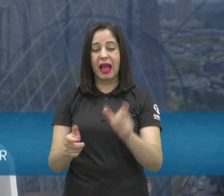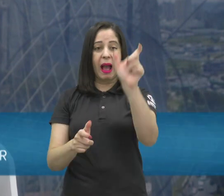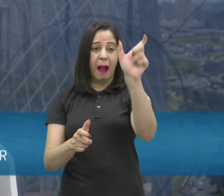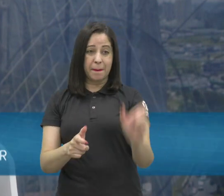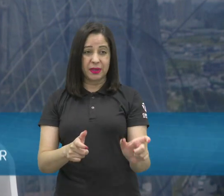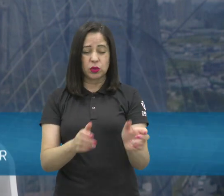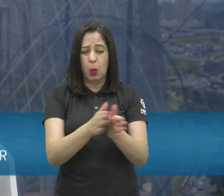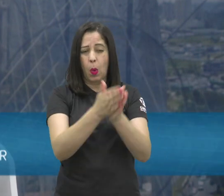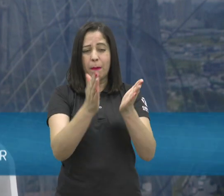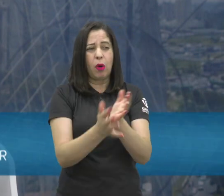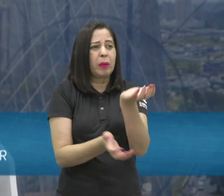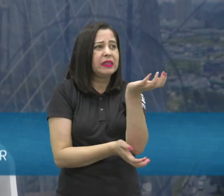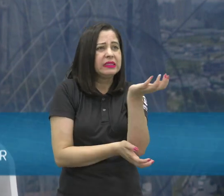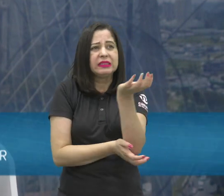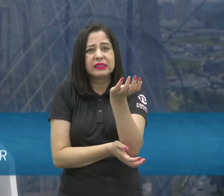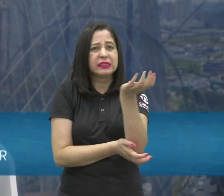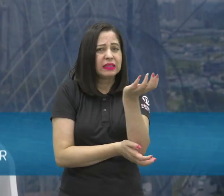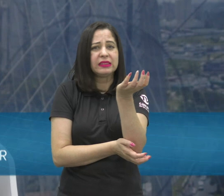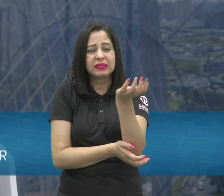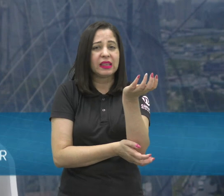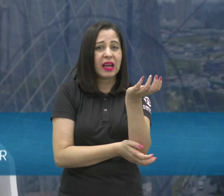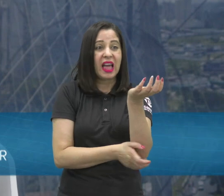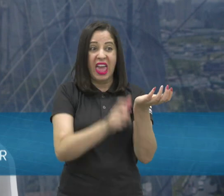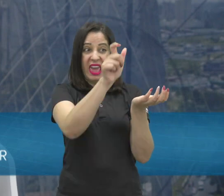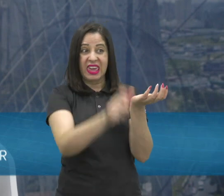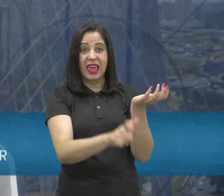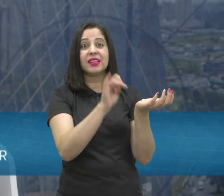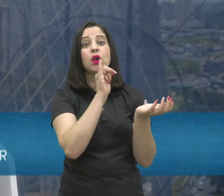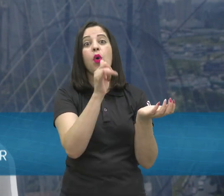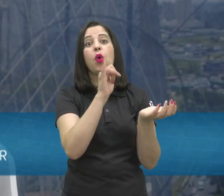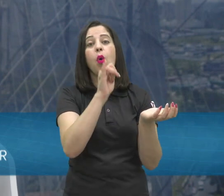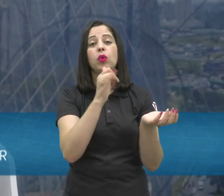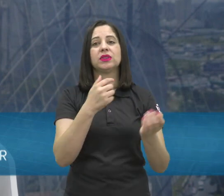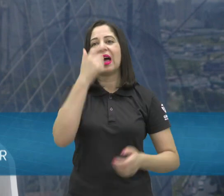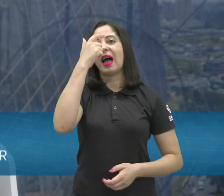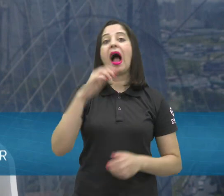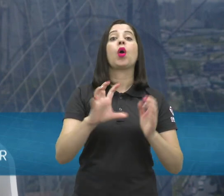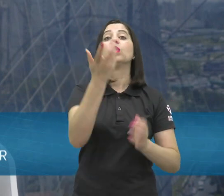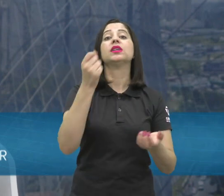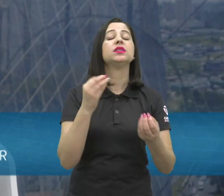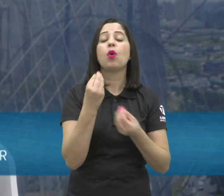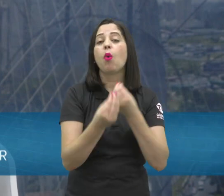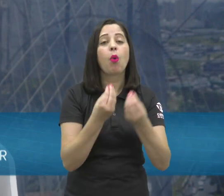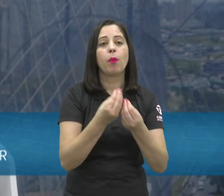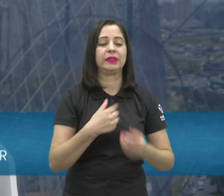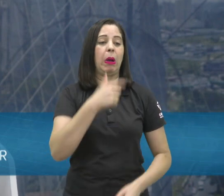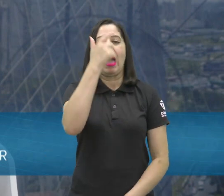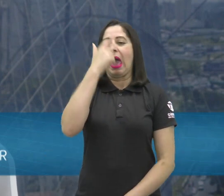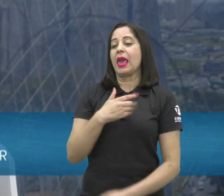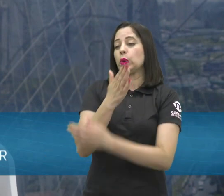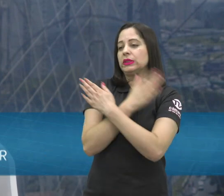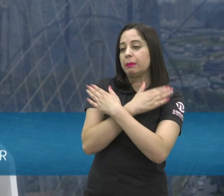situação de rua, e ali tem os trechos que eles contam, né? Como eu fiquei desempregado e eu